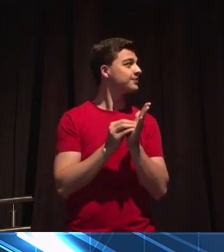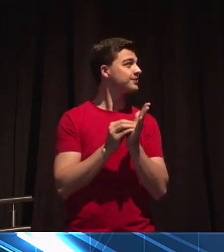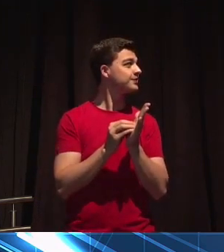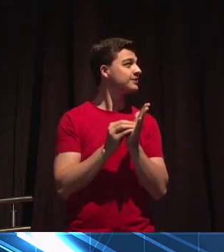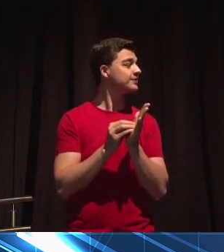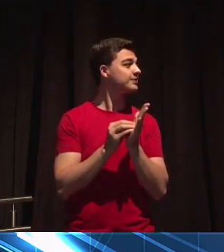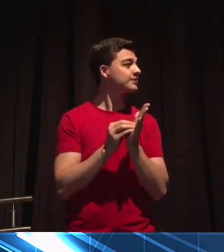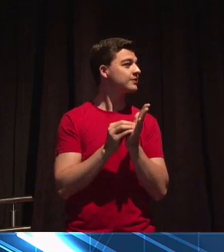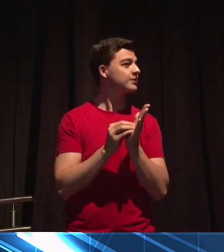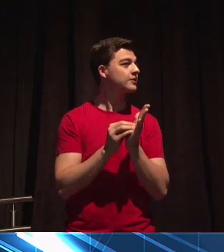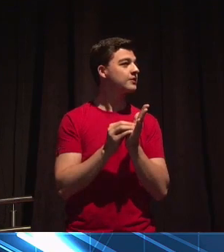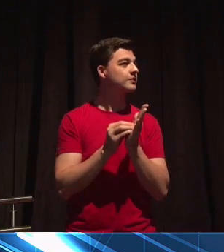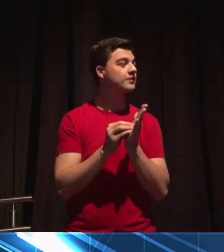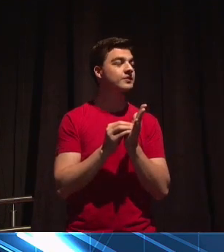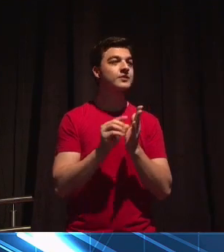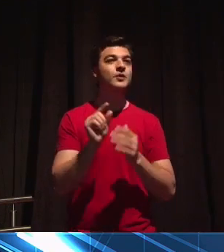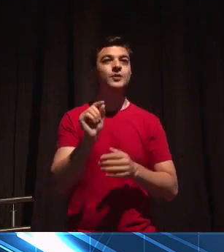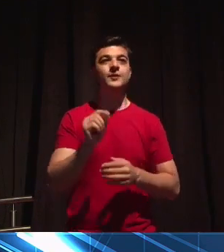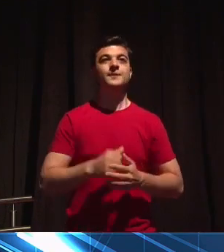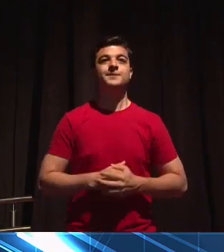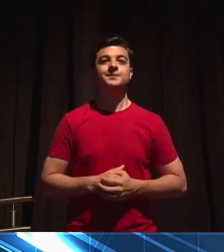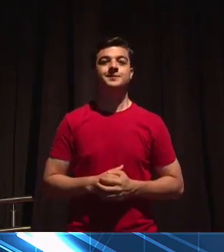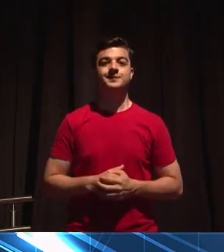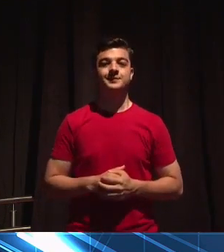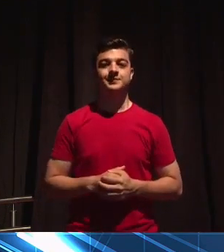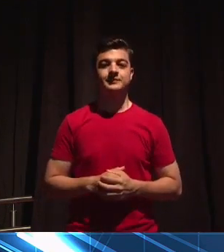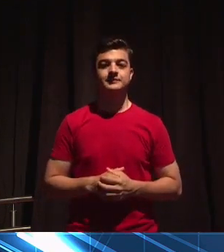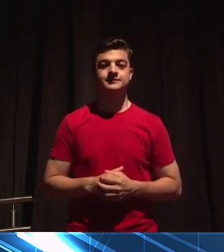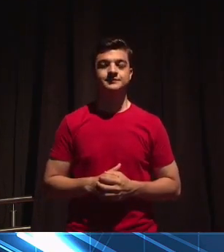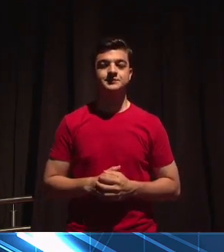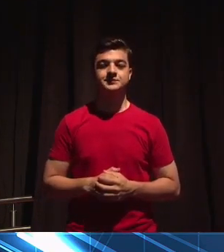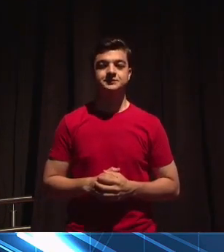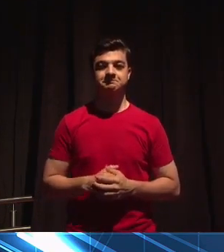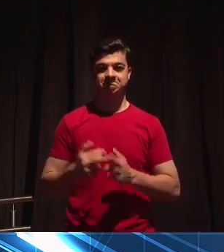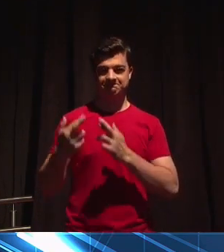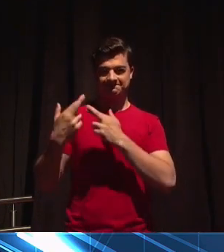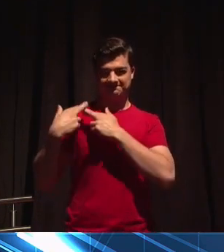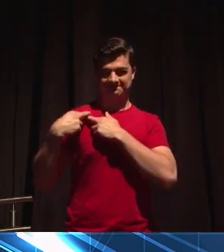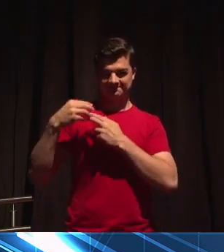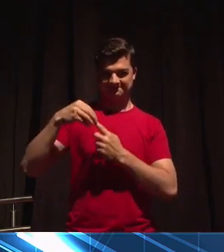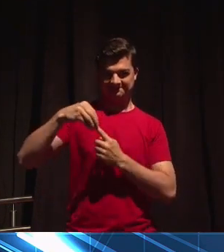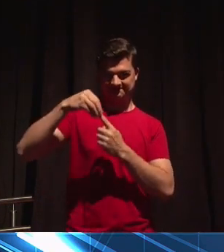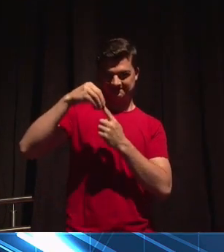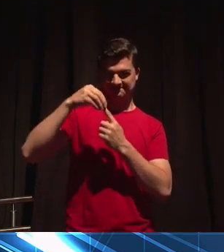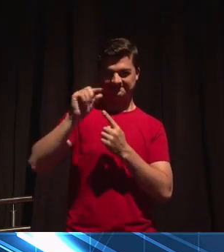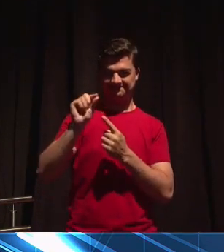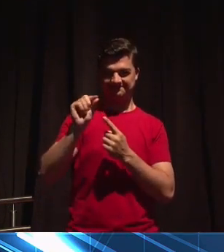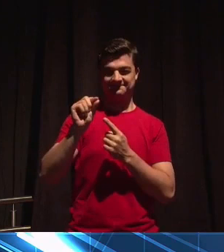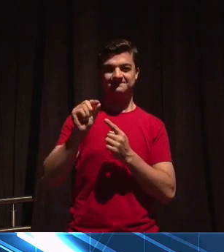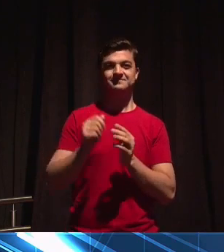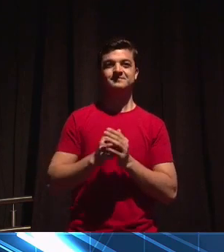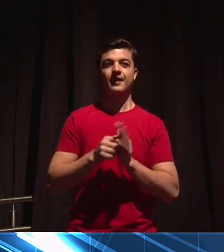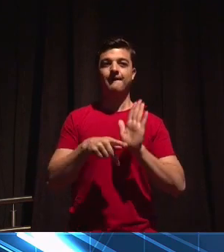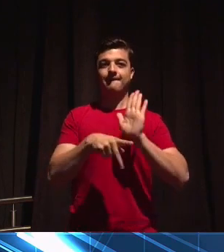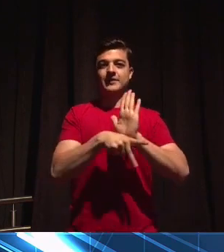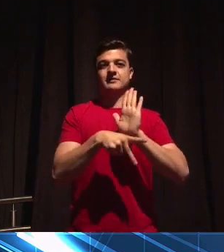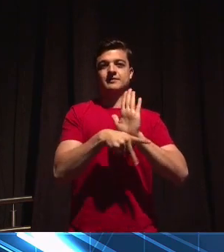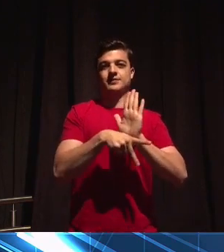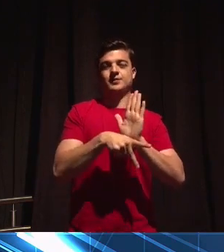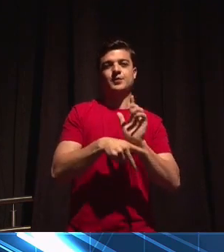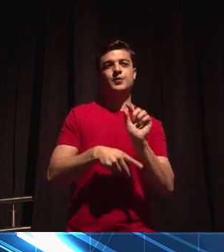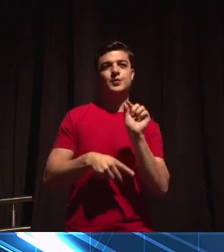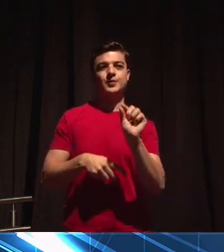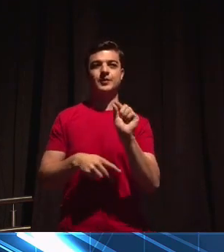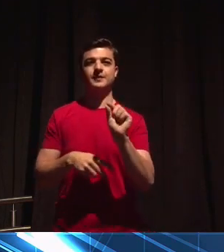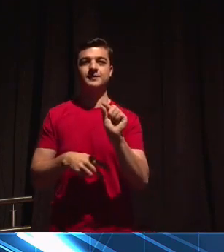uma função deveria fazer uma coisa mas então sobre o que que é esse single responsabilidade então é sobre um motivo